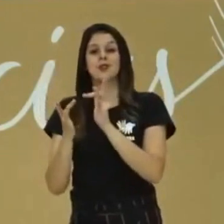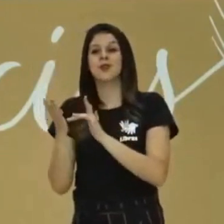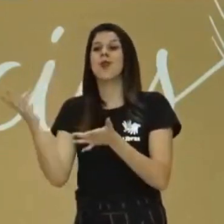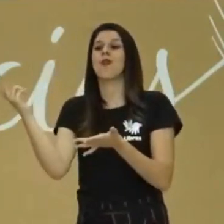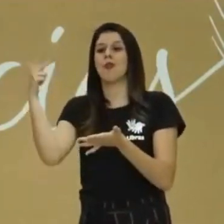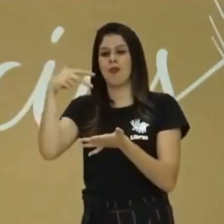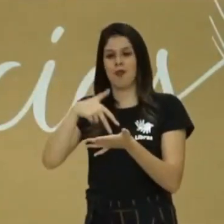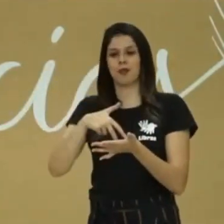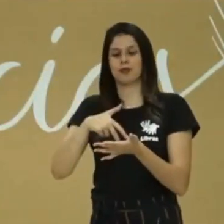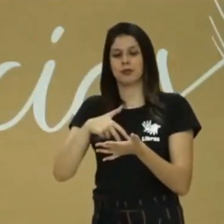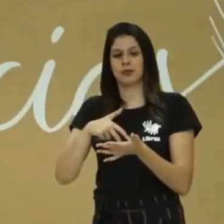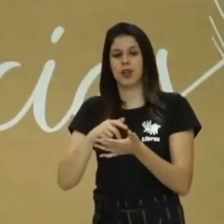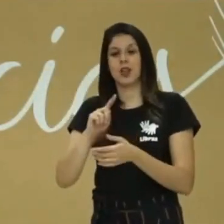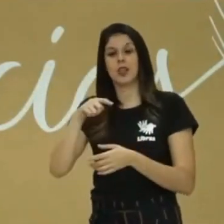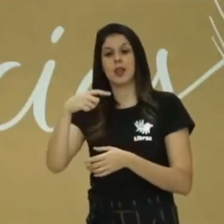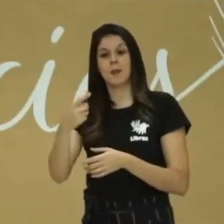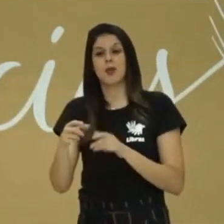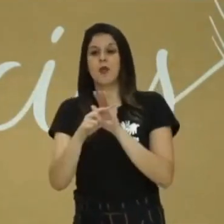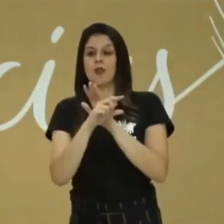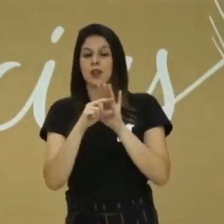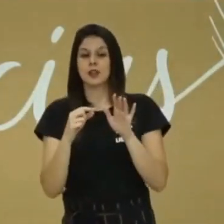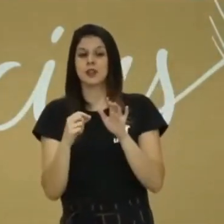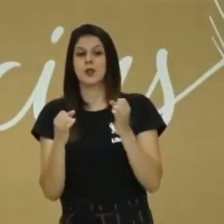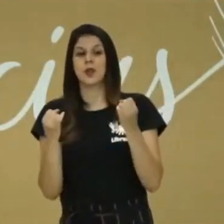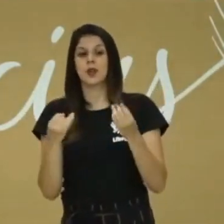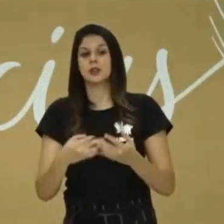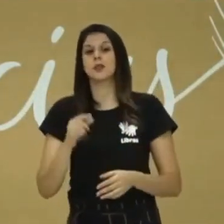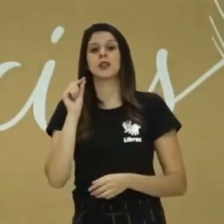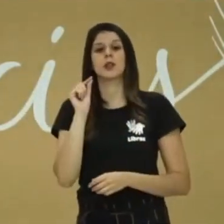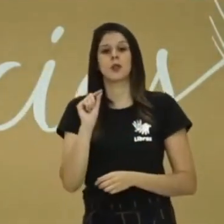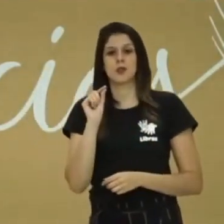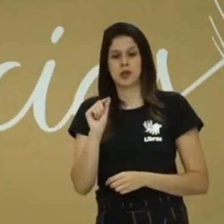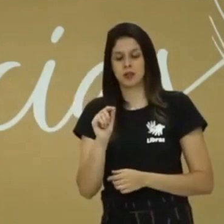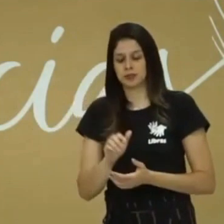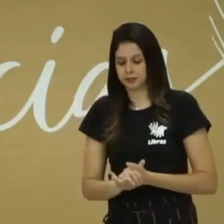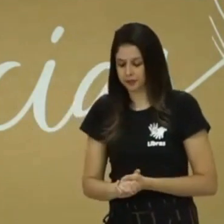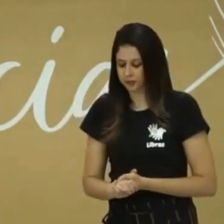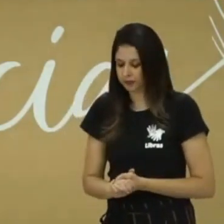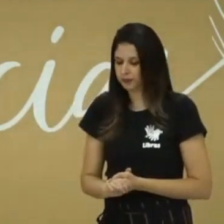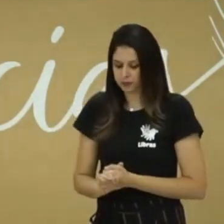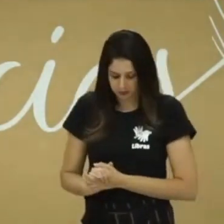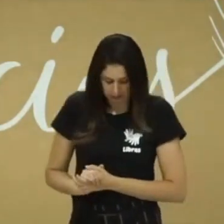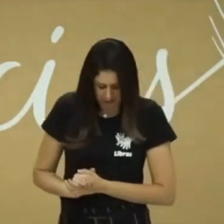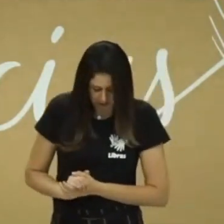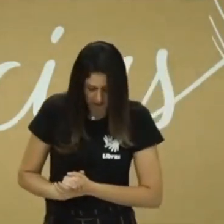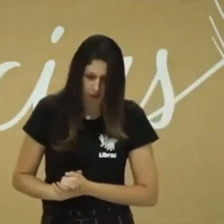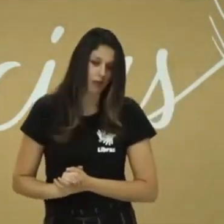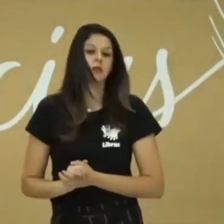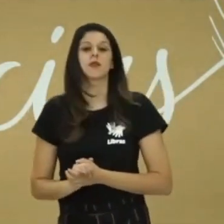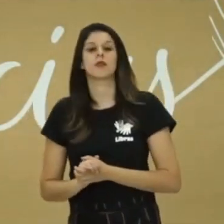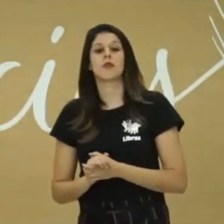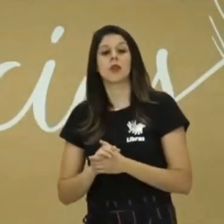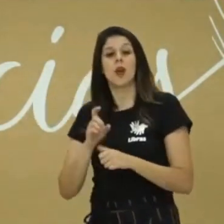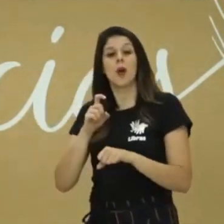Jesus mais para frente nós vemos em primeiro Tessalonicenses 5 de 1 a 2 e o seguinte irmãos relativa aos